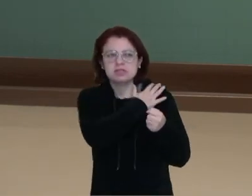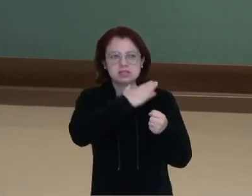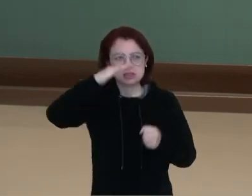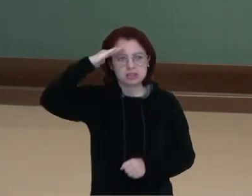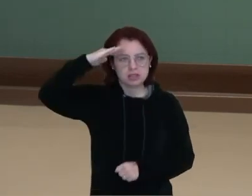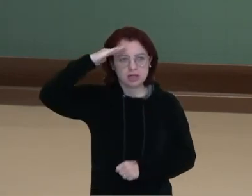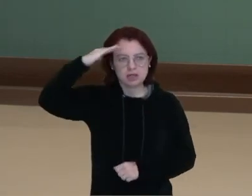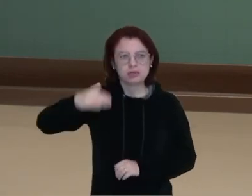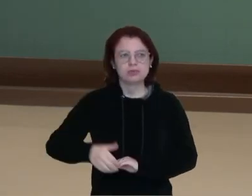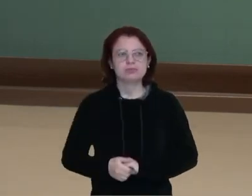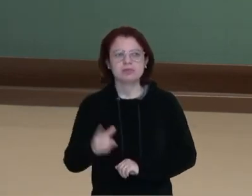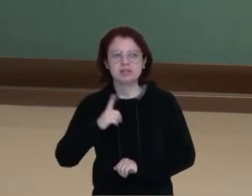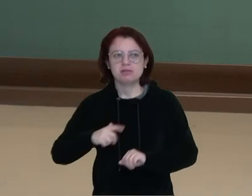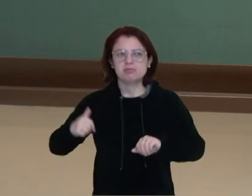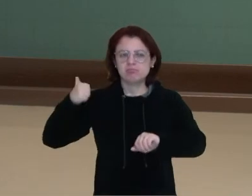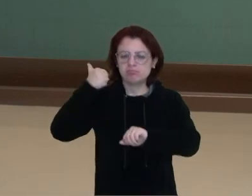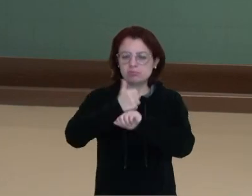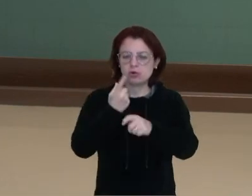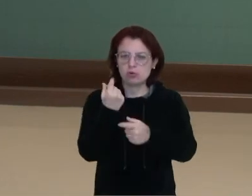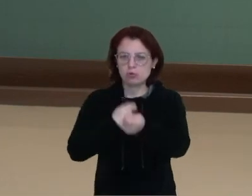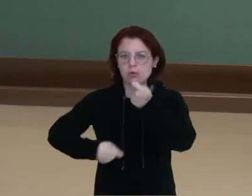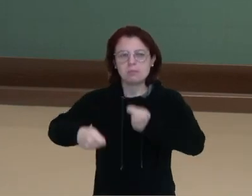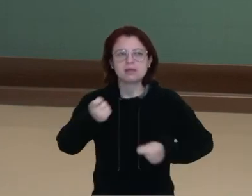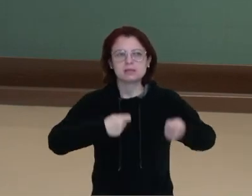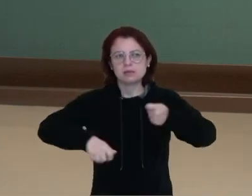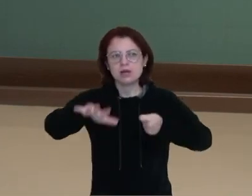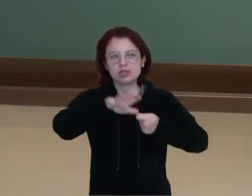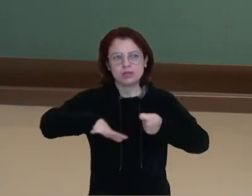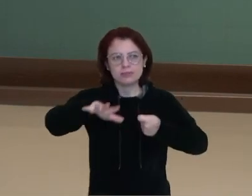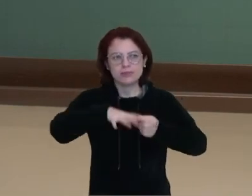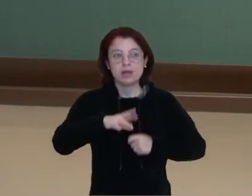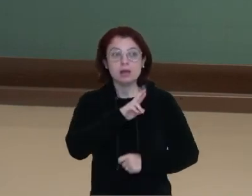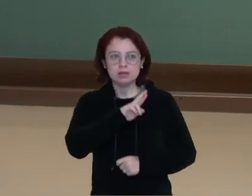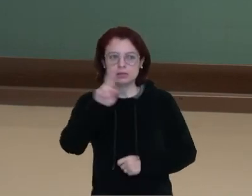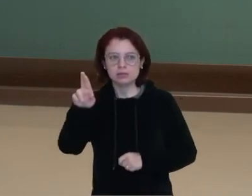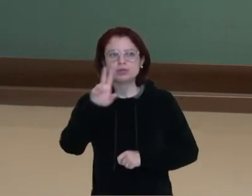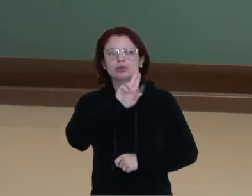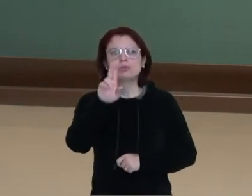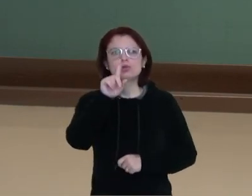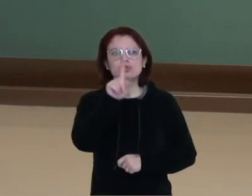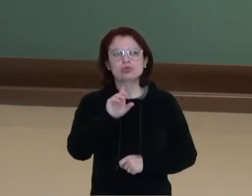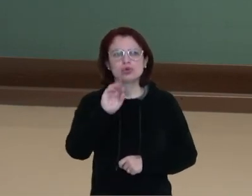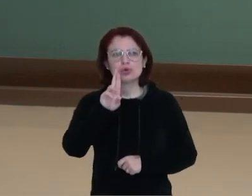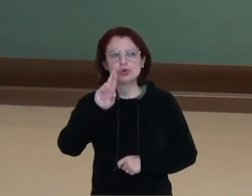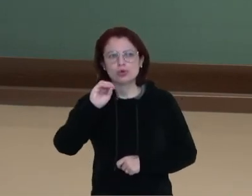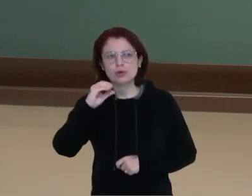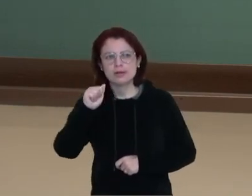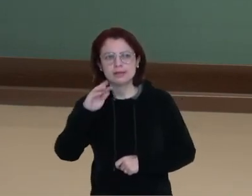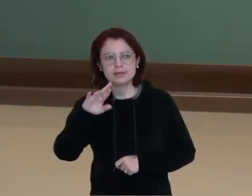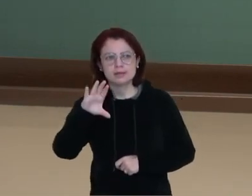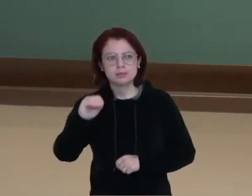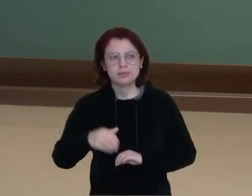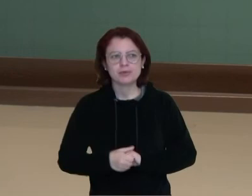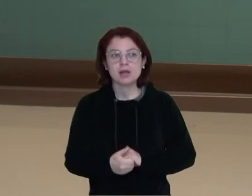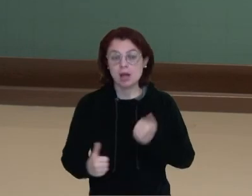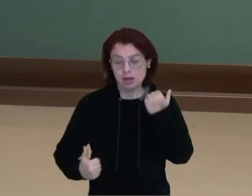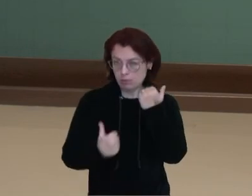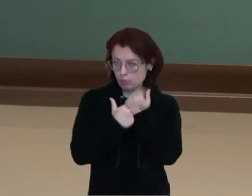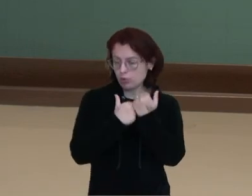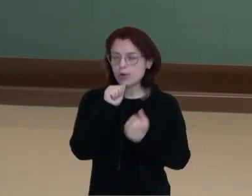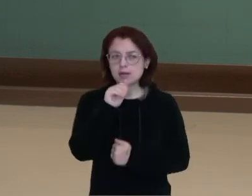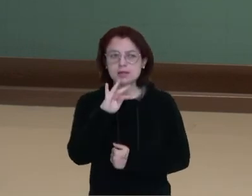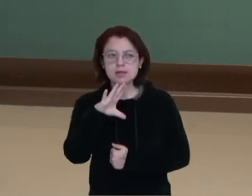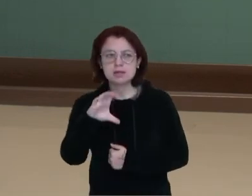os persas dominaram as atividades comerciais na região. A religião dos persas era o zoroastrismo. Com o apoio de